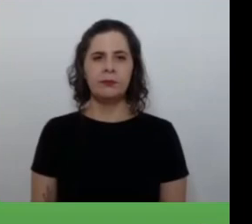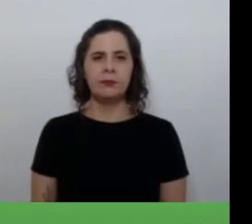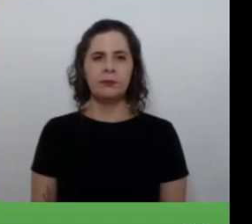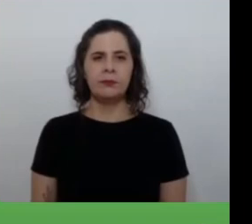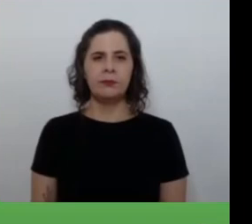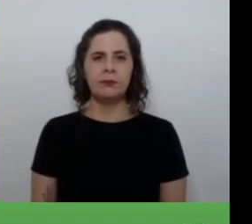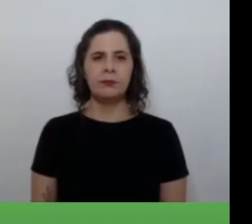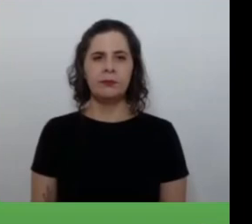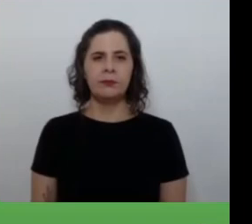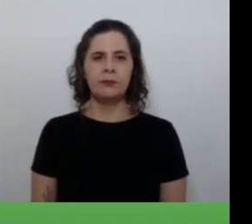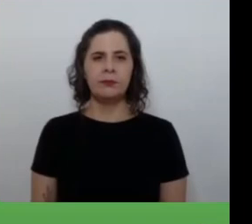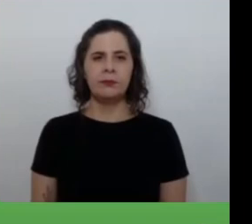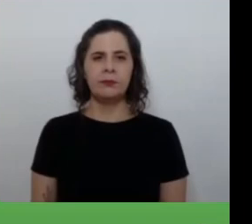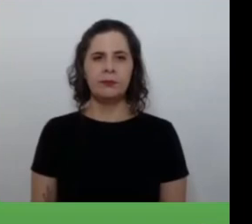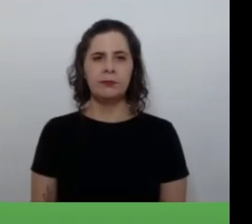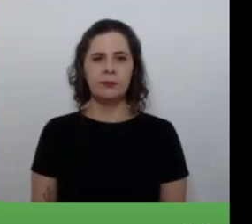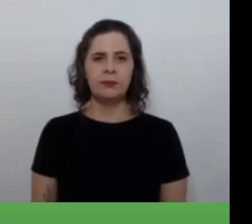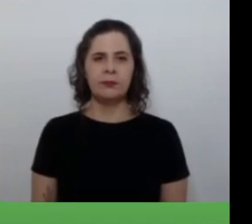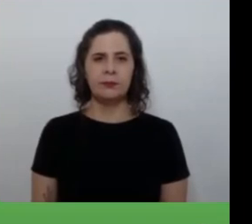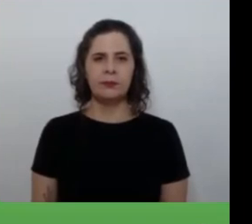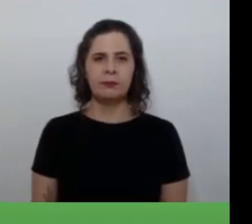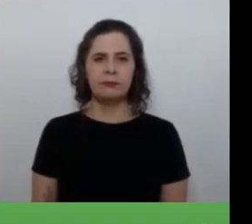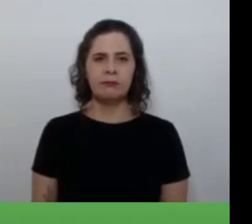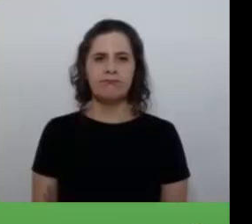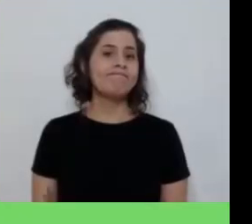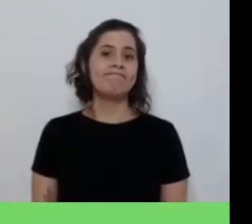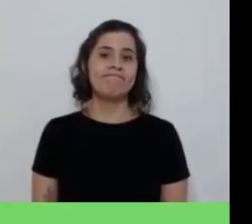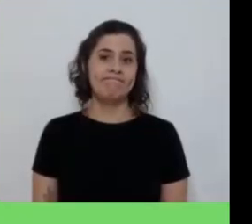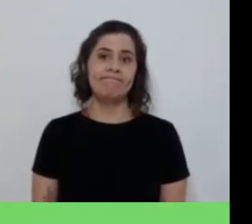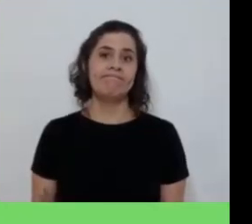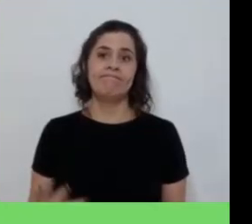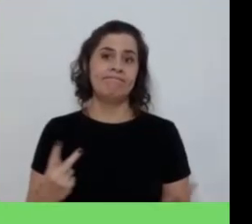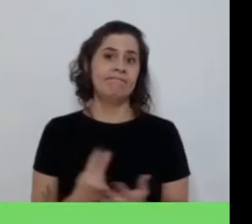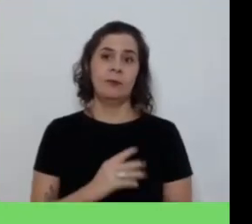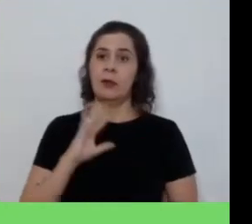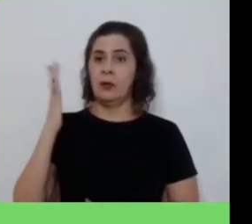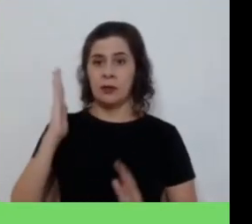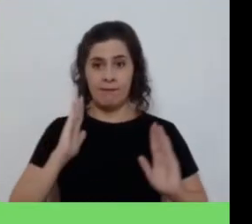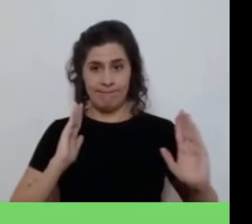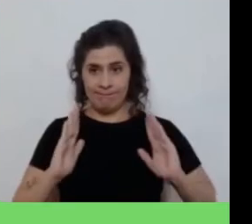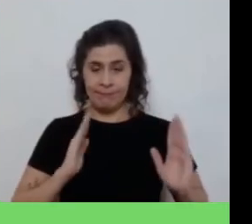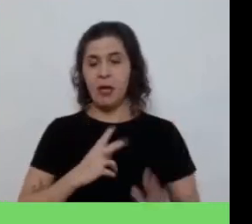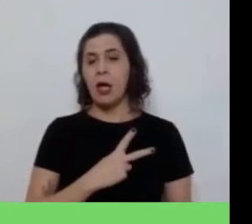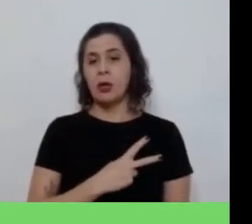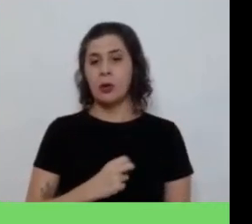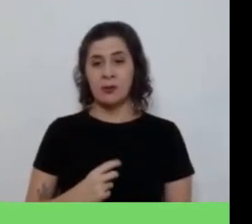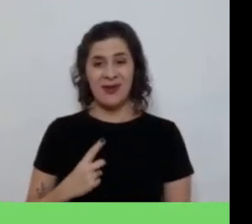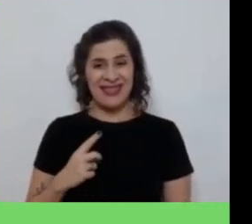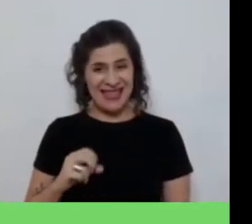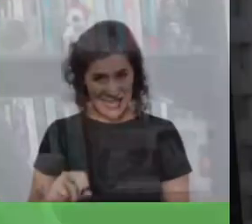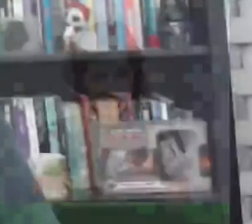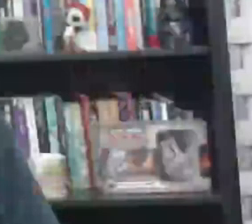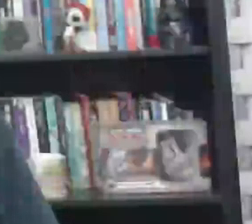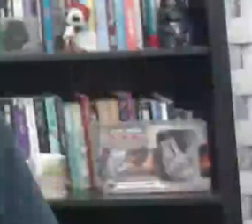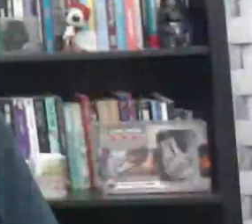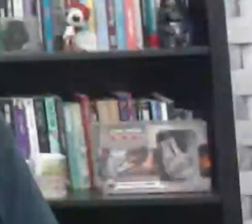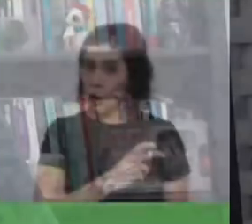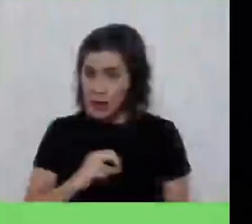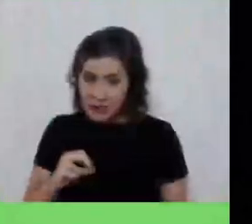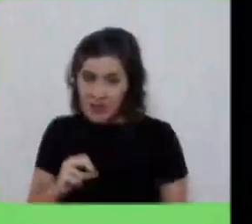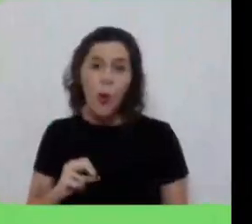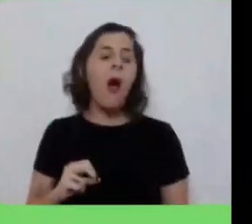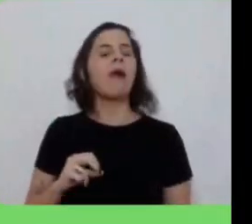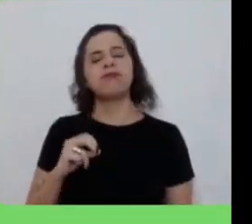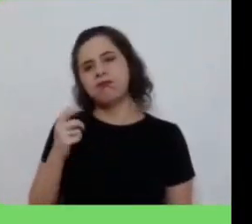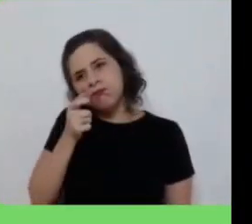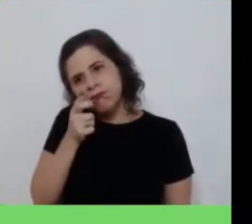pandemia vamos ver juntos esse corte aí nós temos assim a década de 2010 se de 2000 foi interessante 2010 assim foi